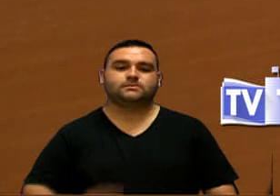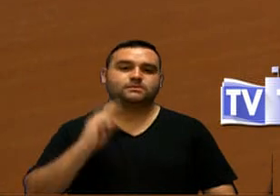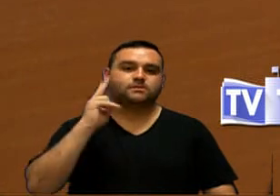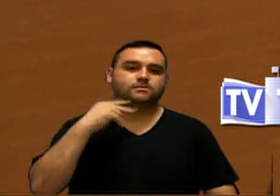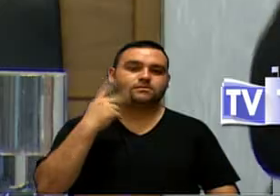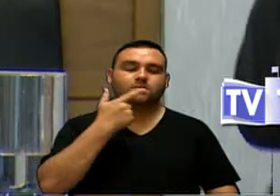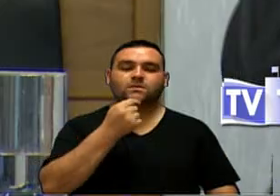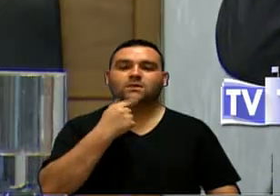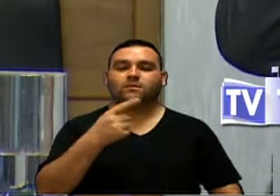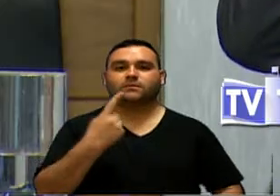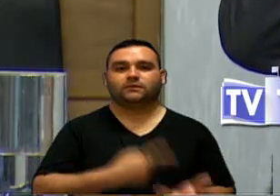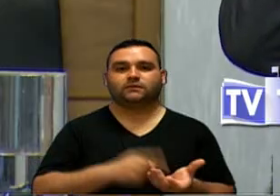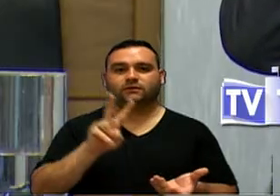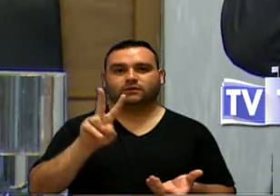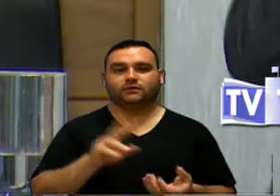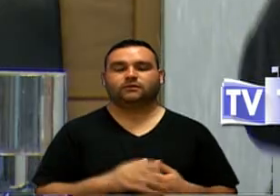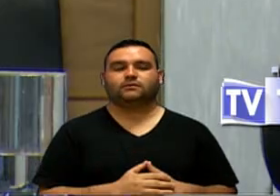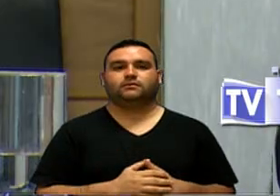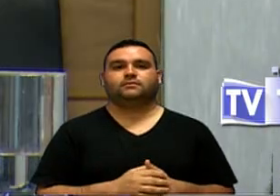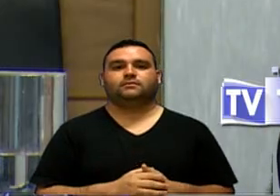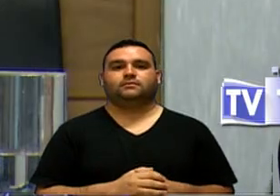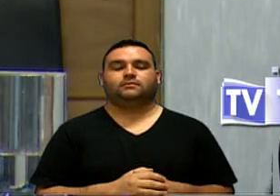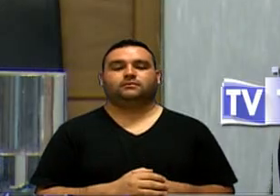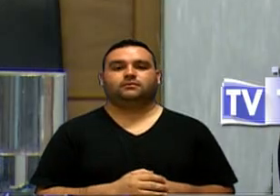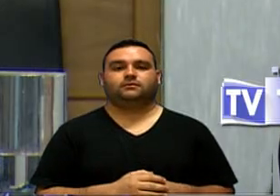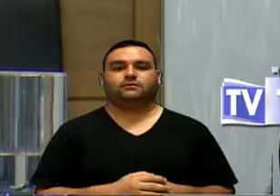Vereador Vitão do Cachorrão.